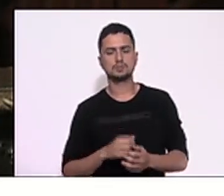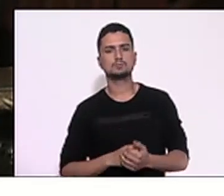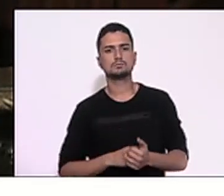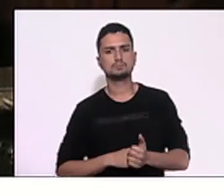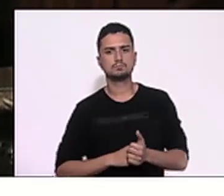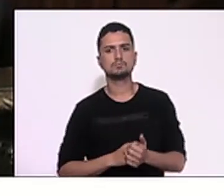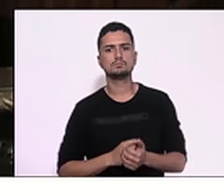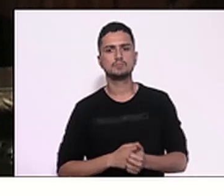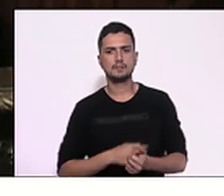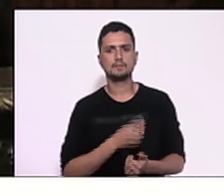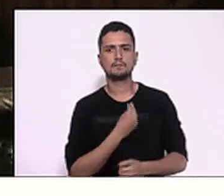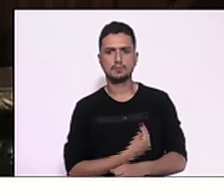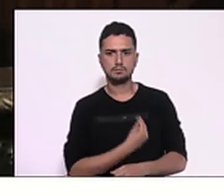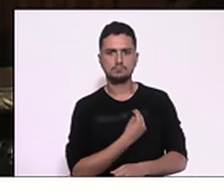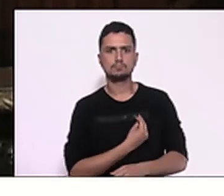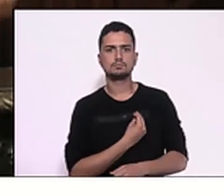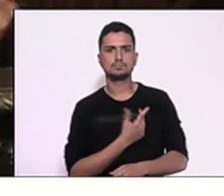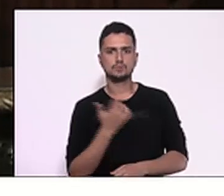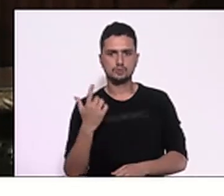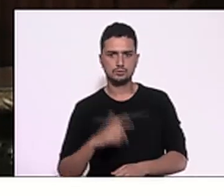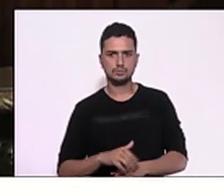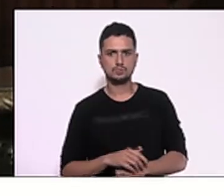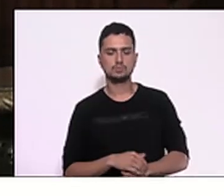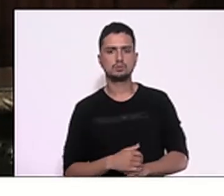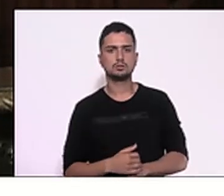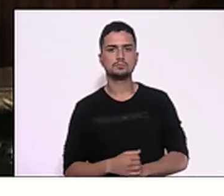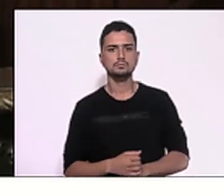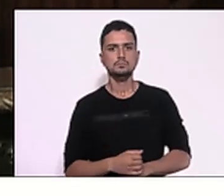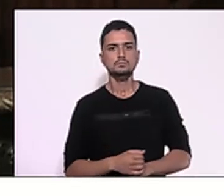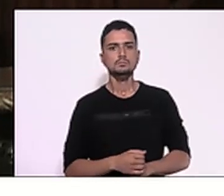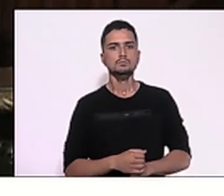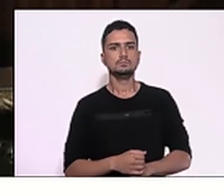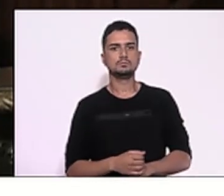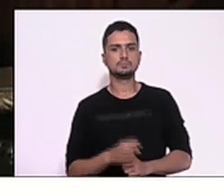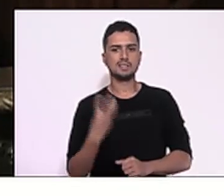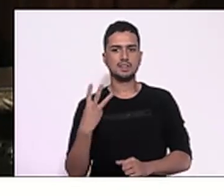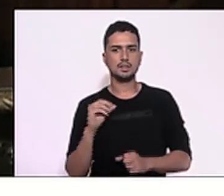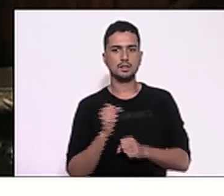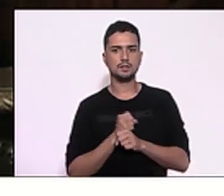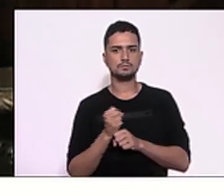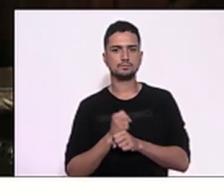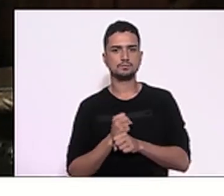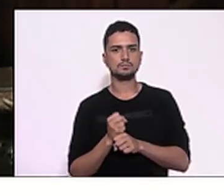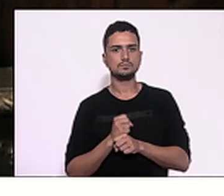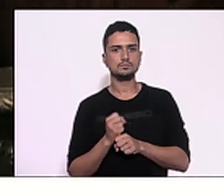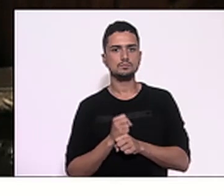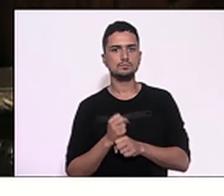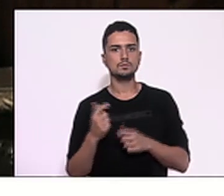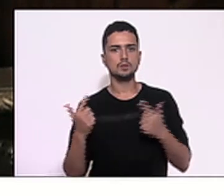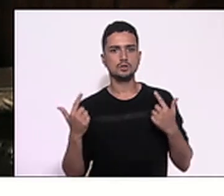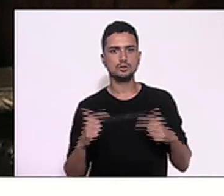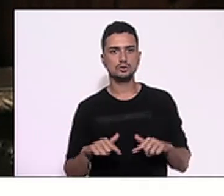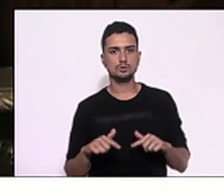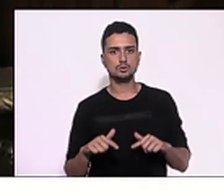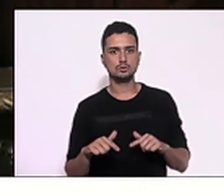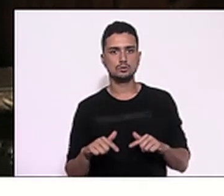que as direções gerais do Cefet não são nomeadas pelo presidente da República, mas pelo ministro de Estado da